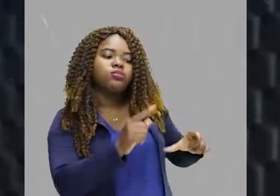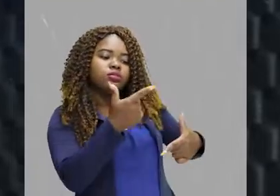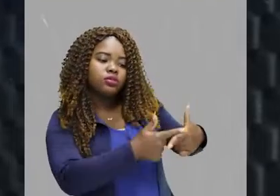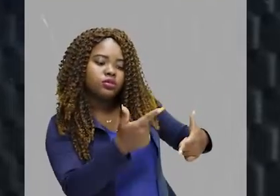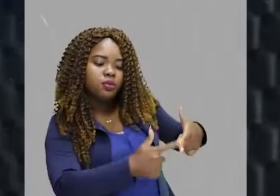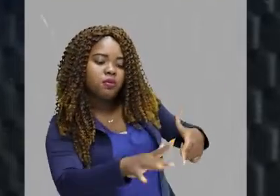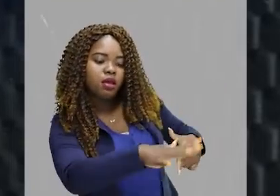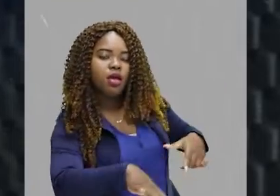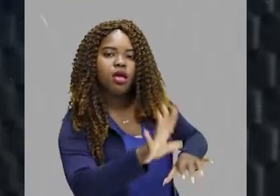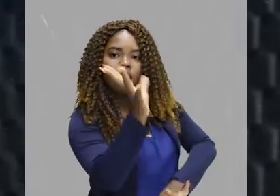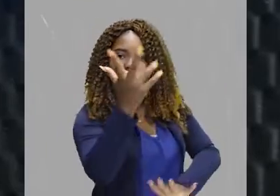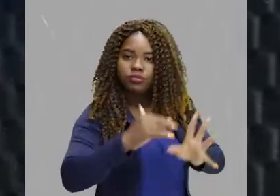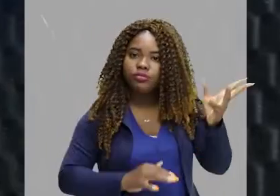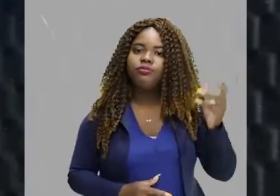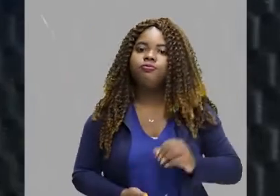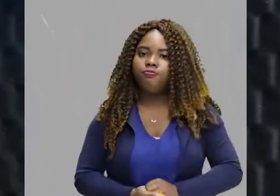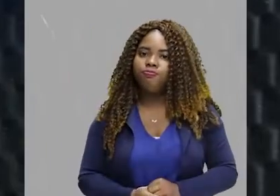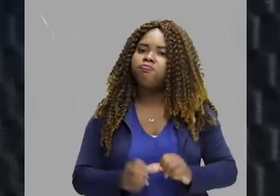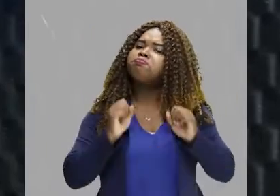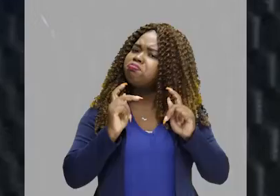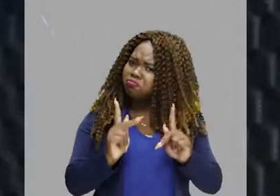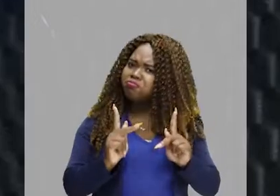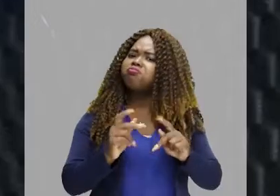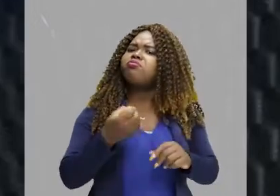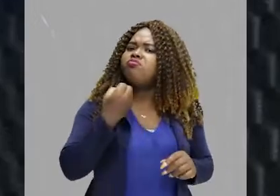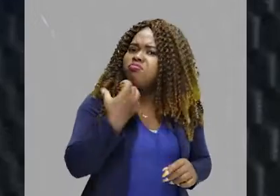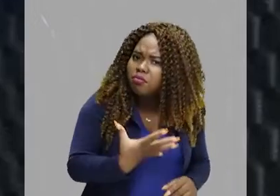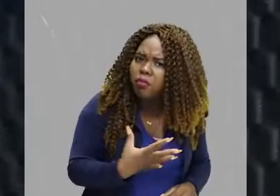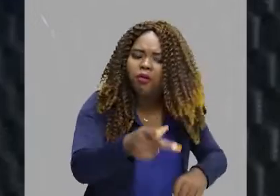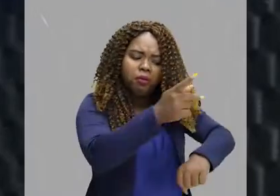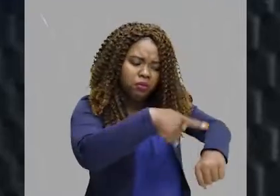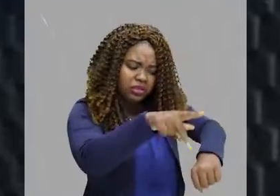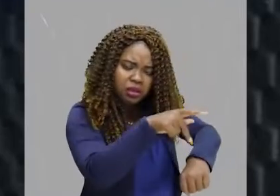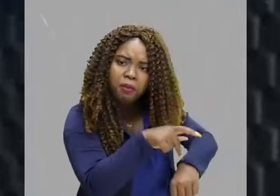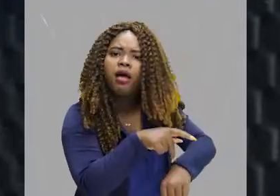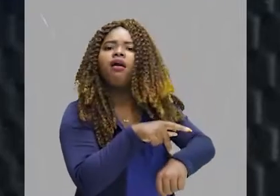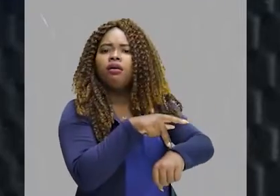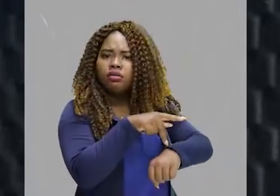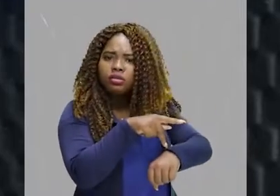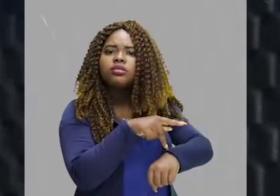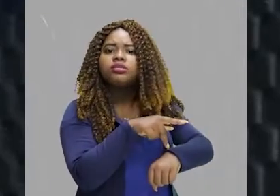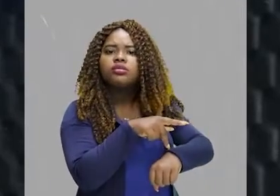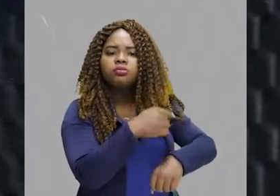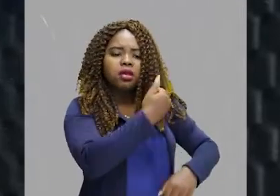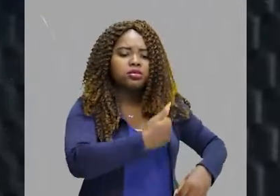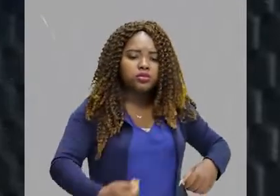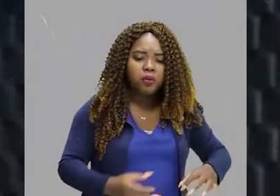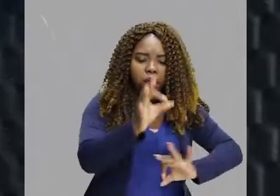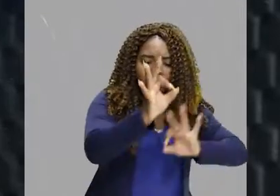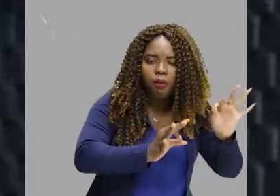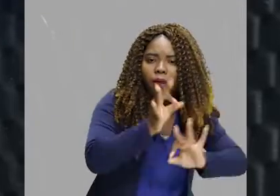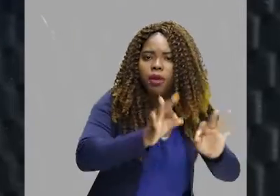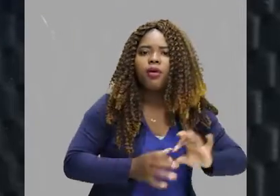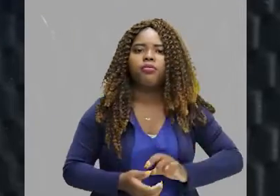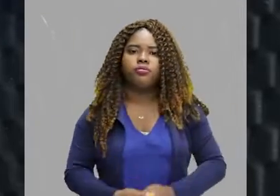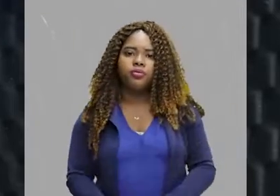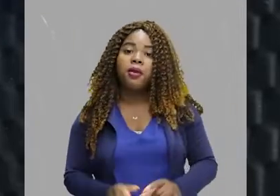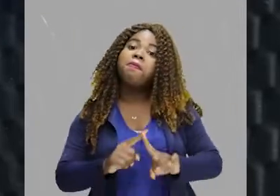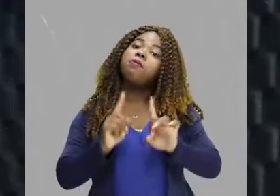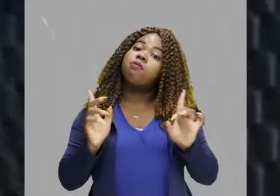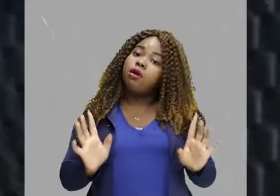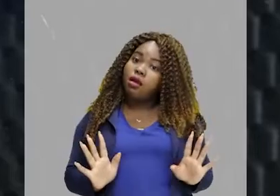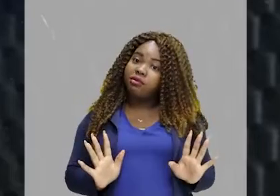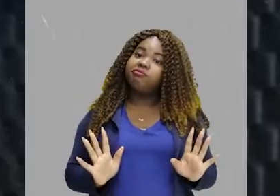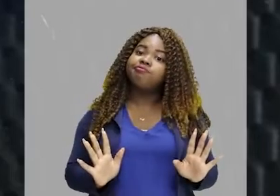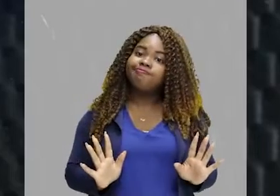impactos ambientais. Ok, ponto positivo para esses países, para esses governos que fazem isso. Só